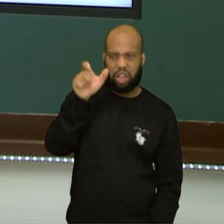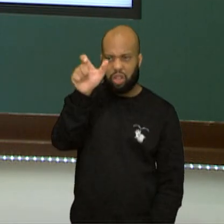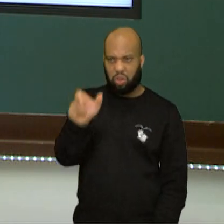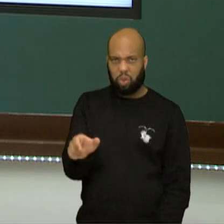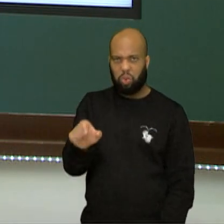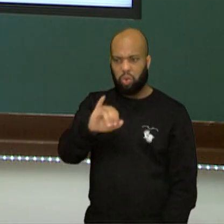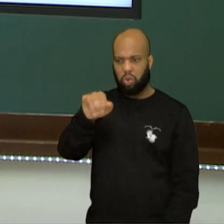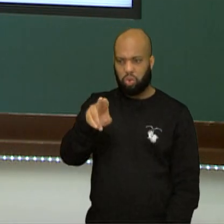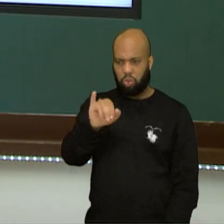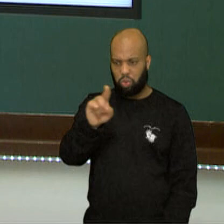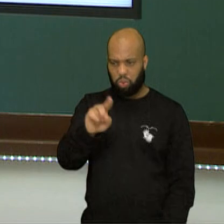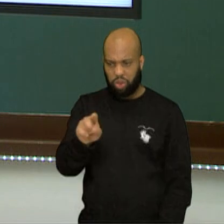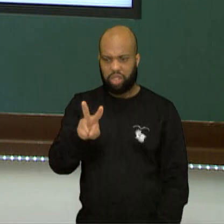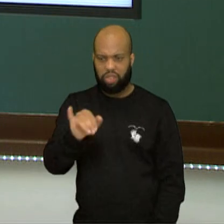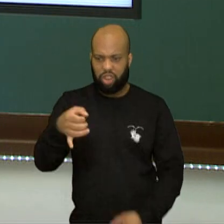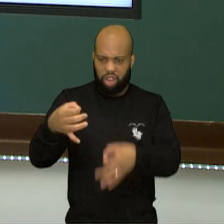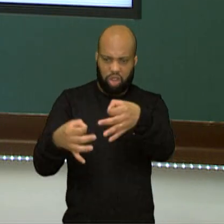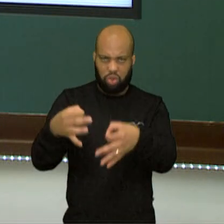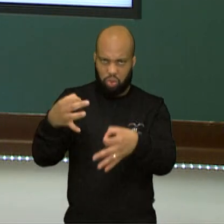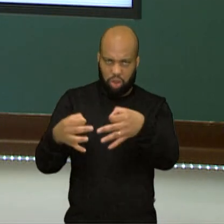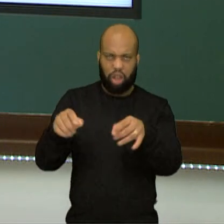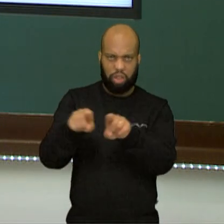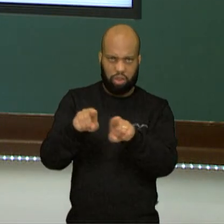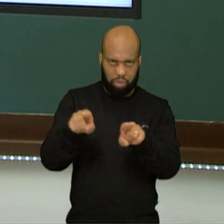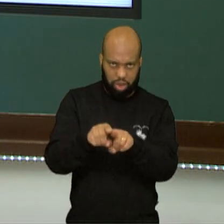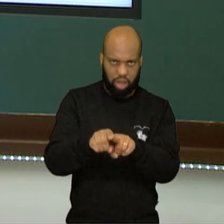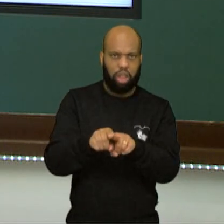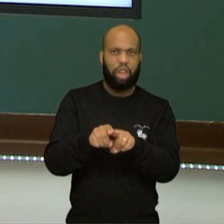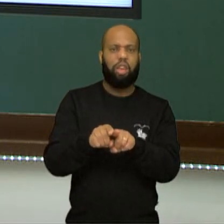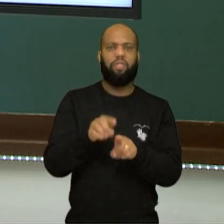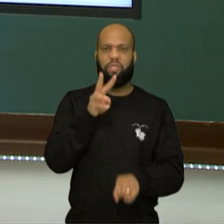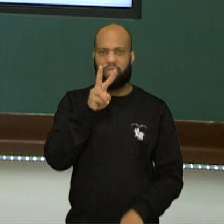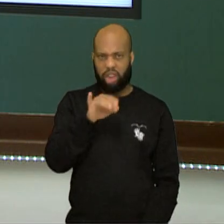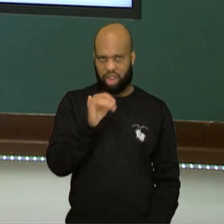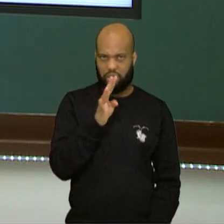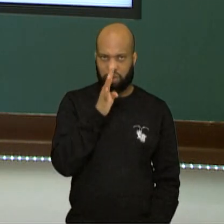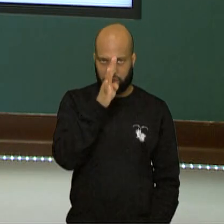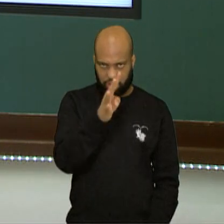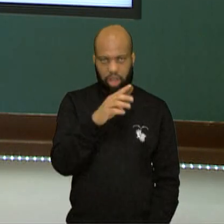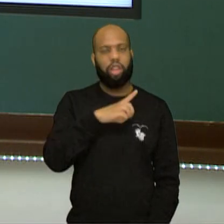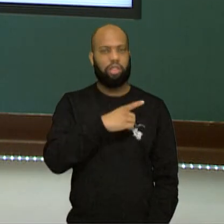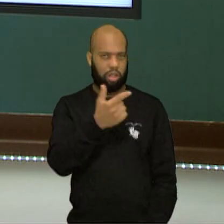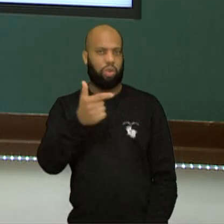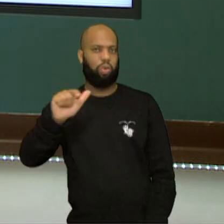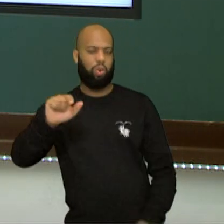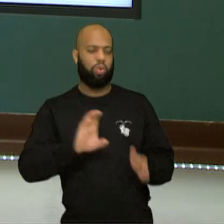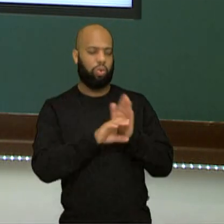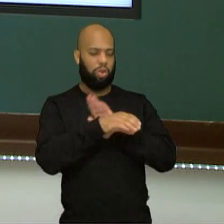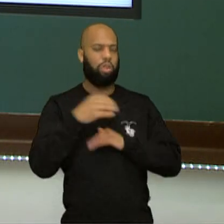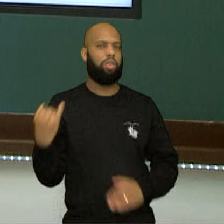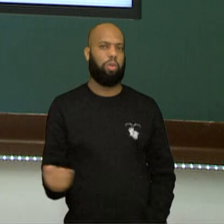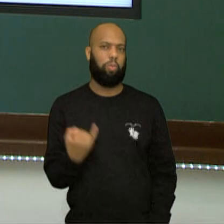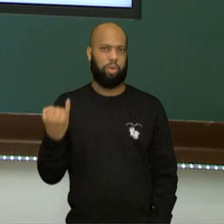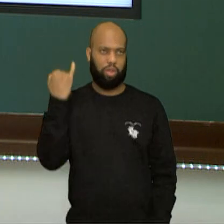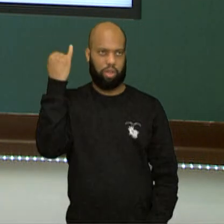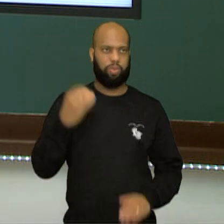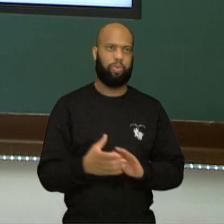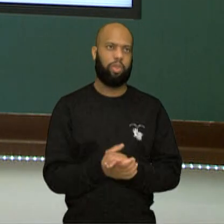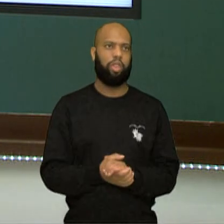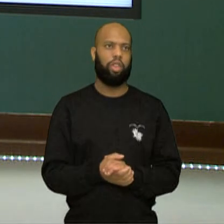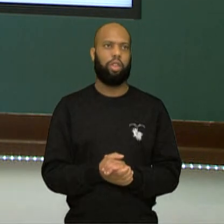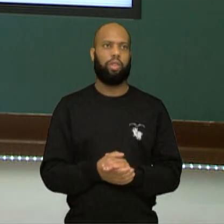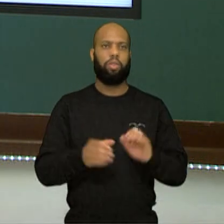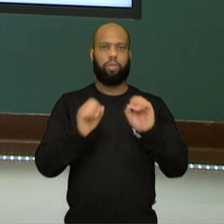direito individual ali, que também ele é importante, é óbvio. Vamos observar aqui. A Organização